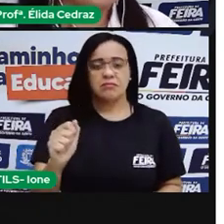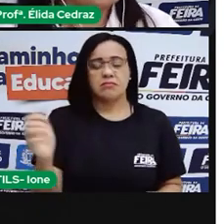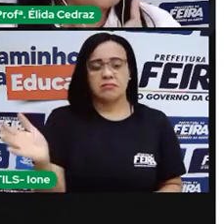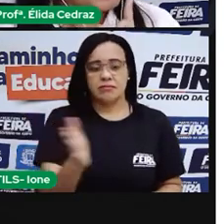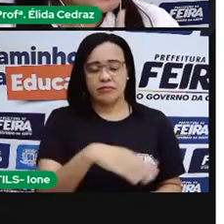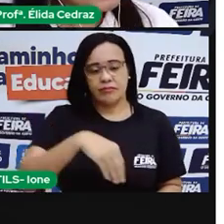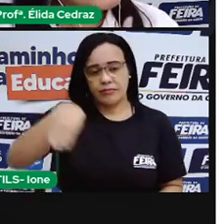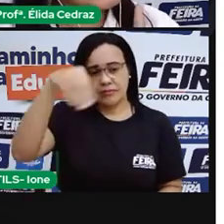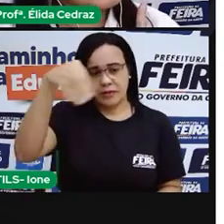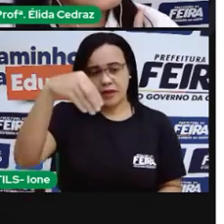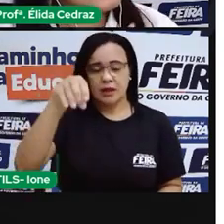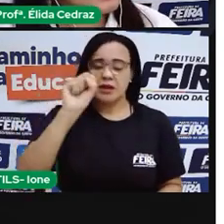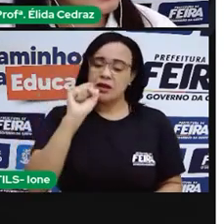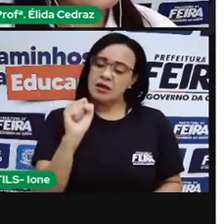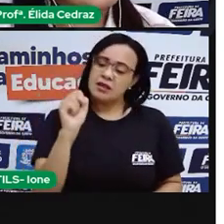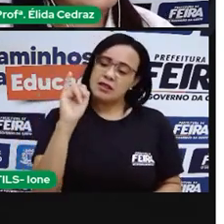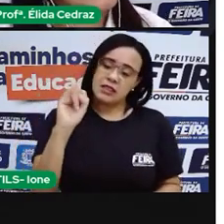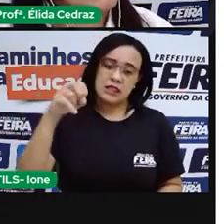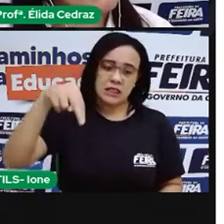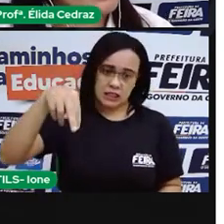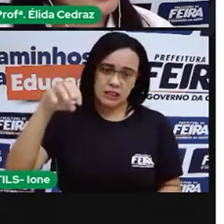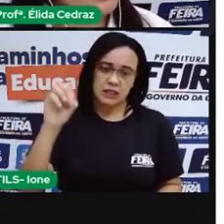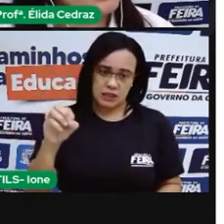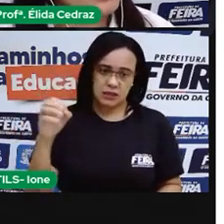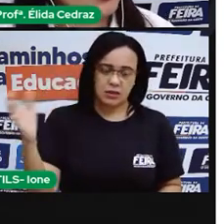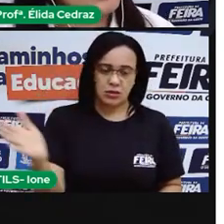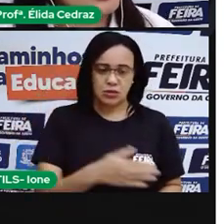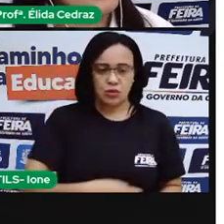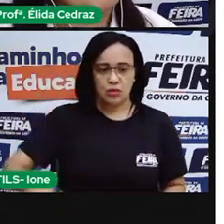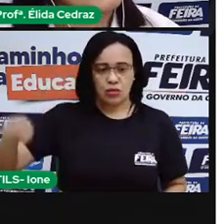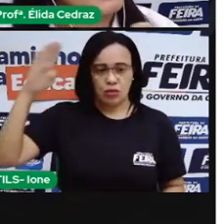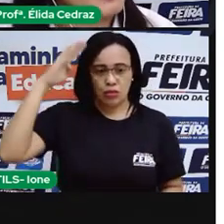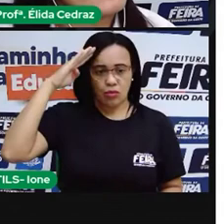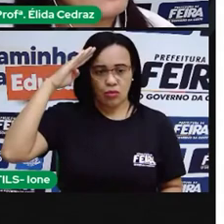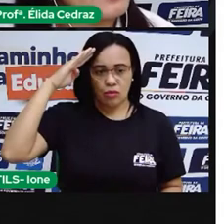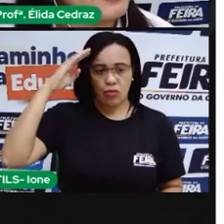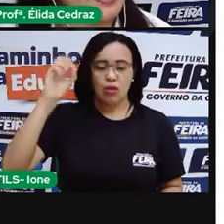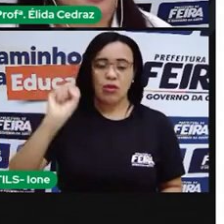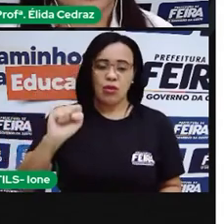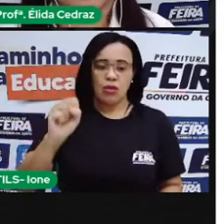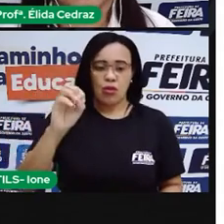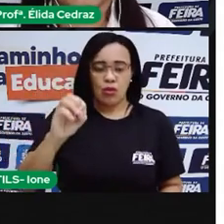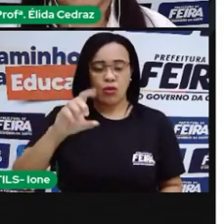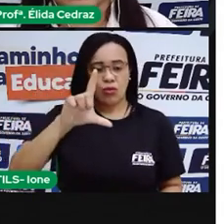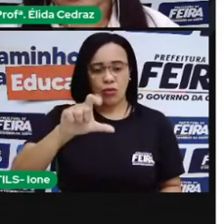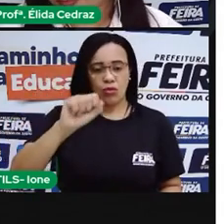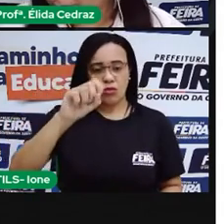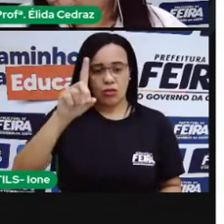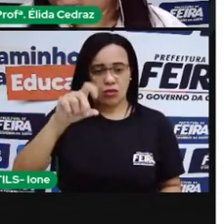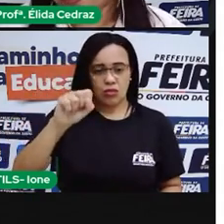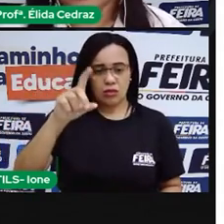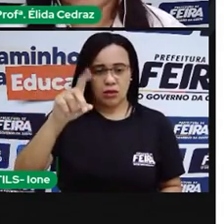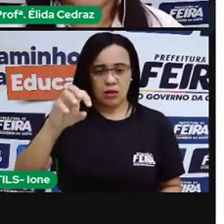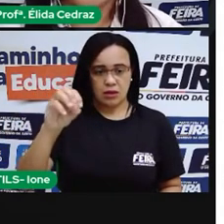suculenta. S inicial sempre vai ter o som de S.